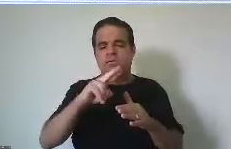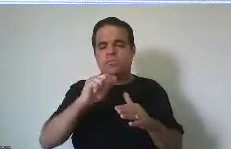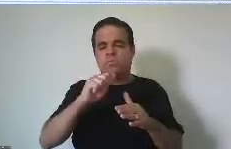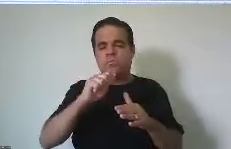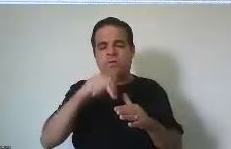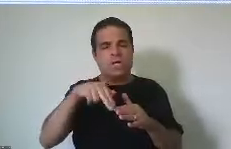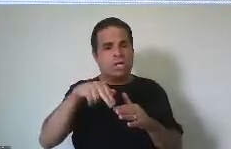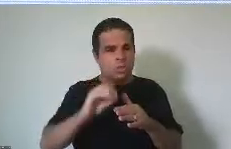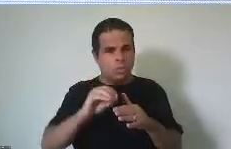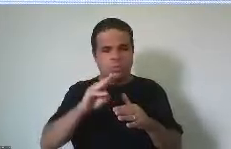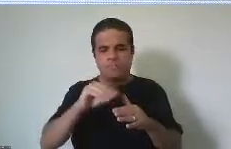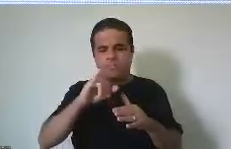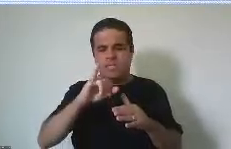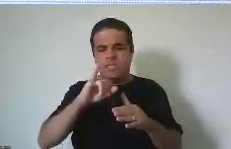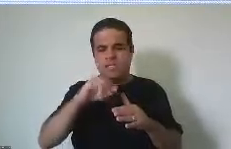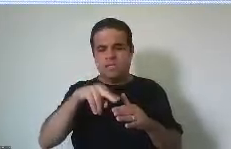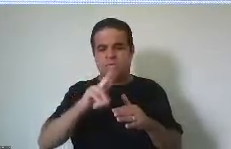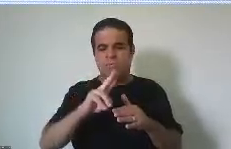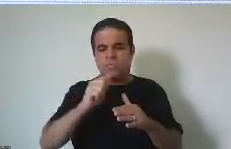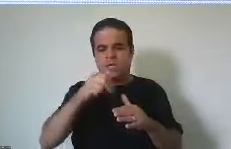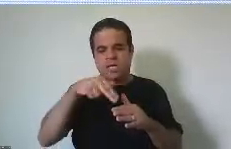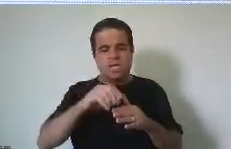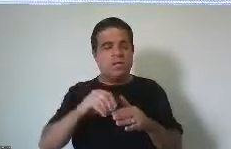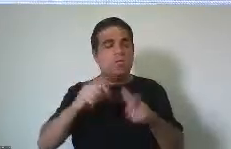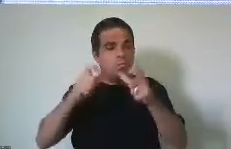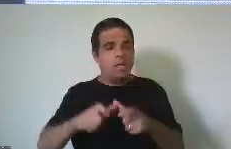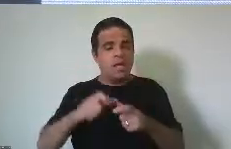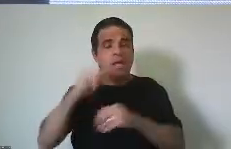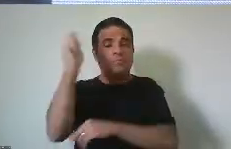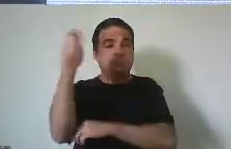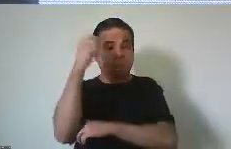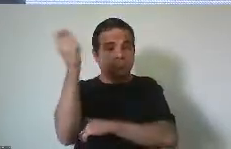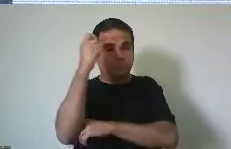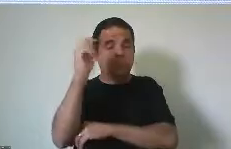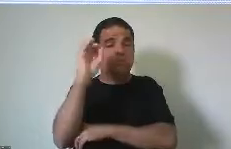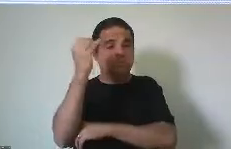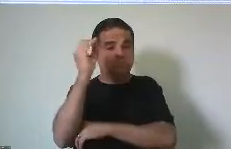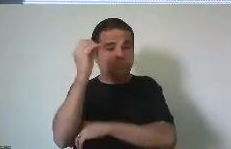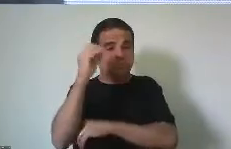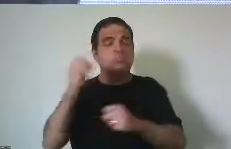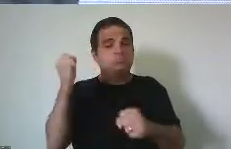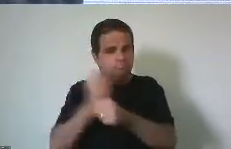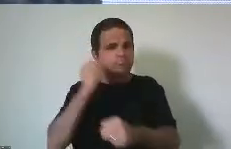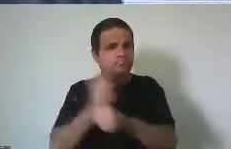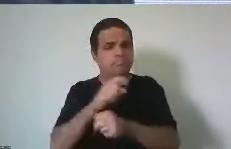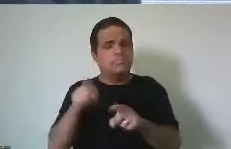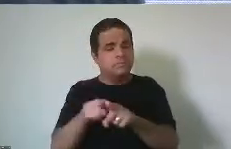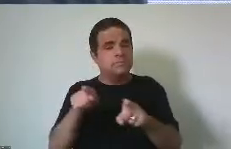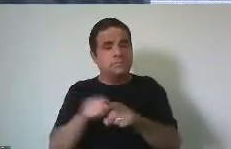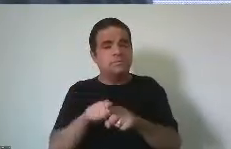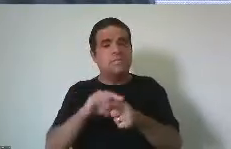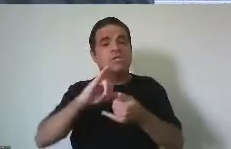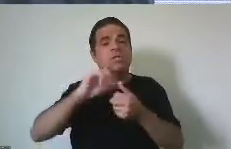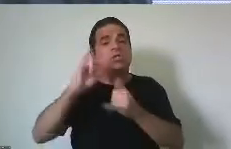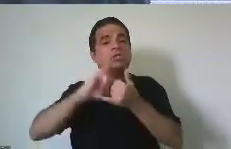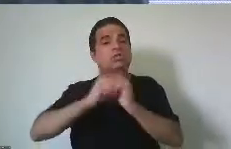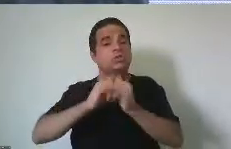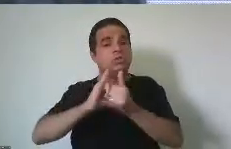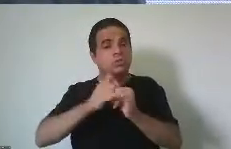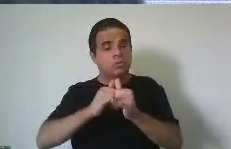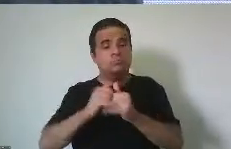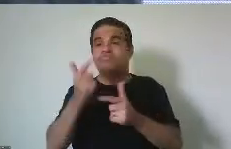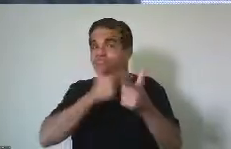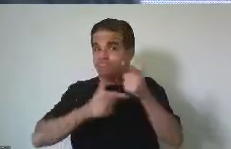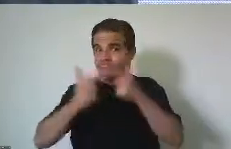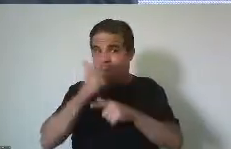está aqui no Estado do Rio Grande do Sul também nesta neste momento em que construction em Julho e conseguimos